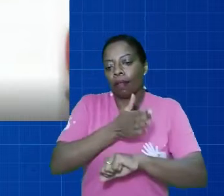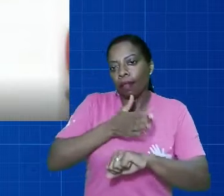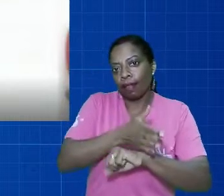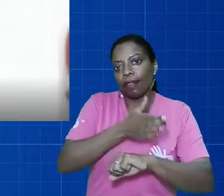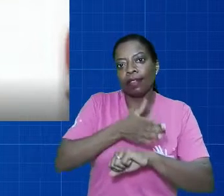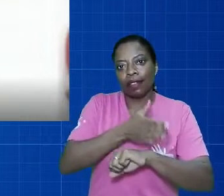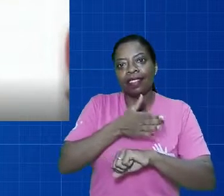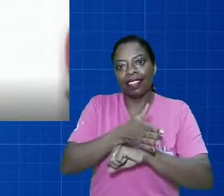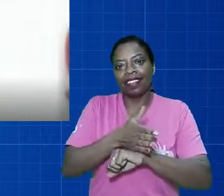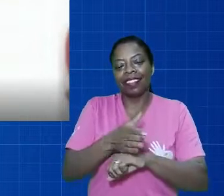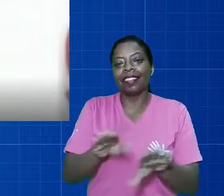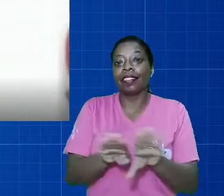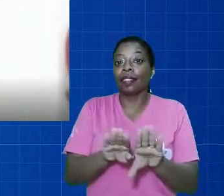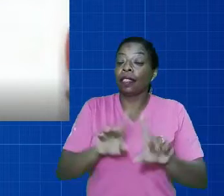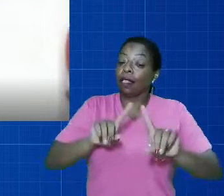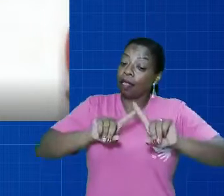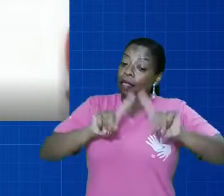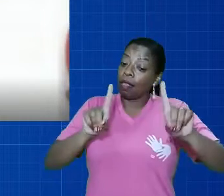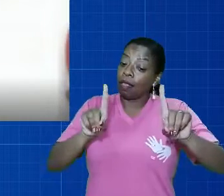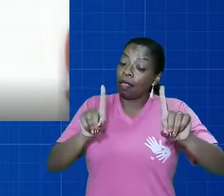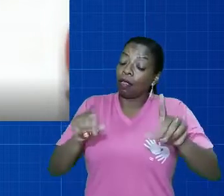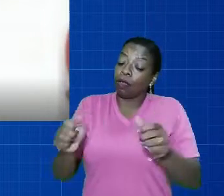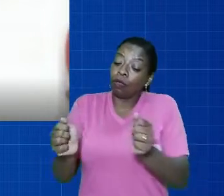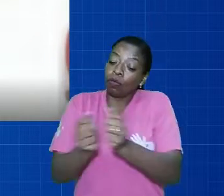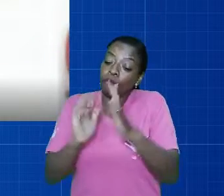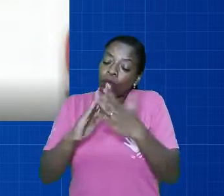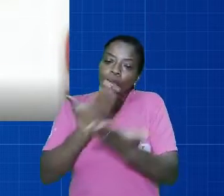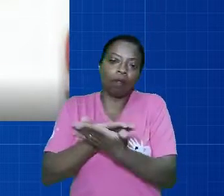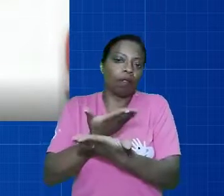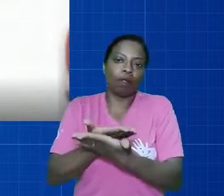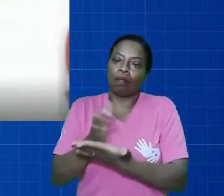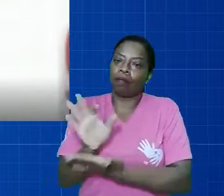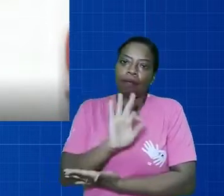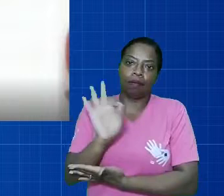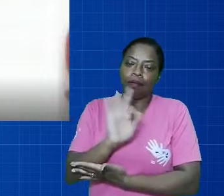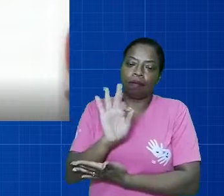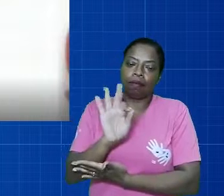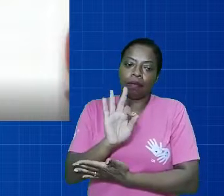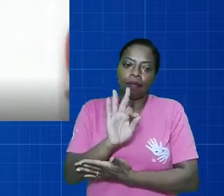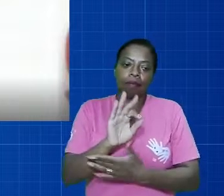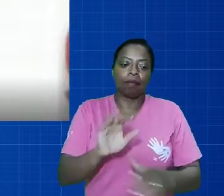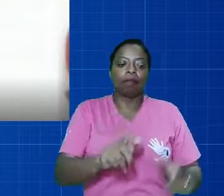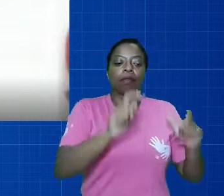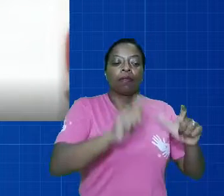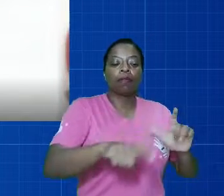que participavam dos cursos, mas ela era um espaço.